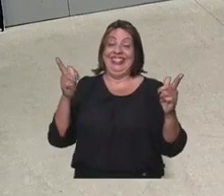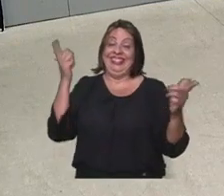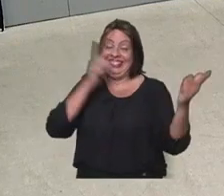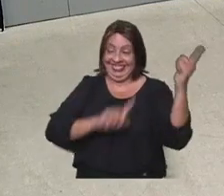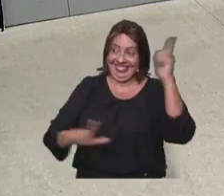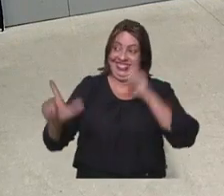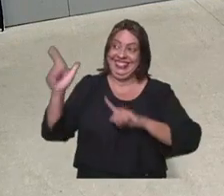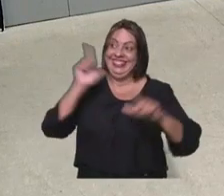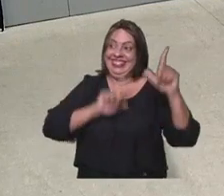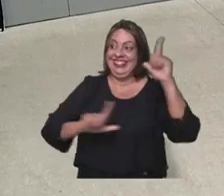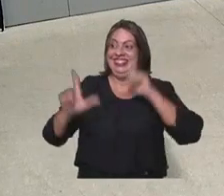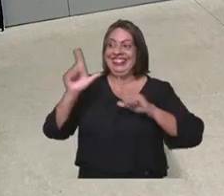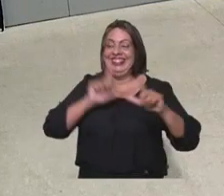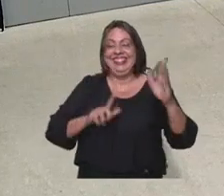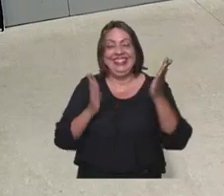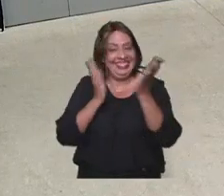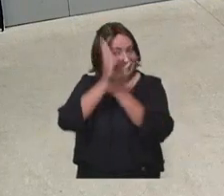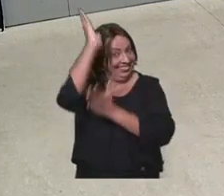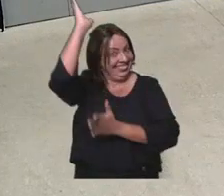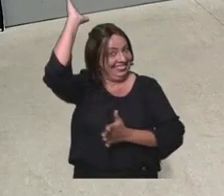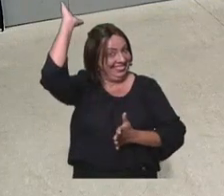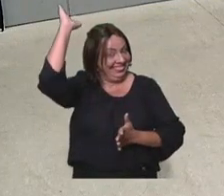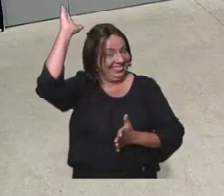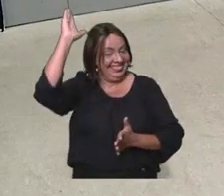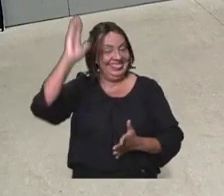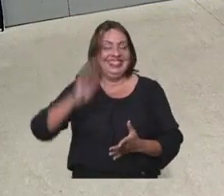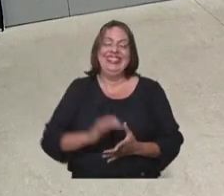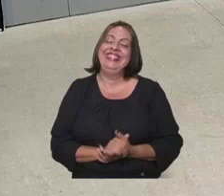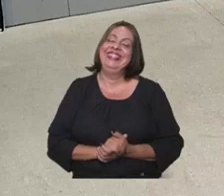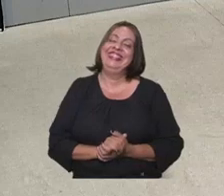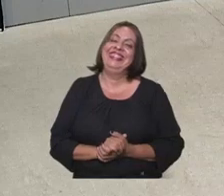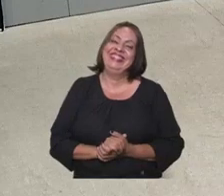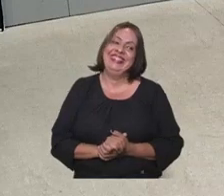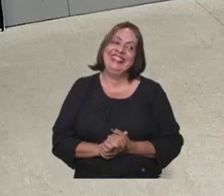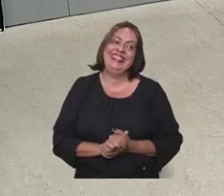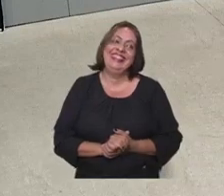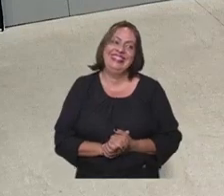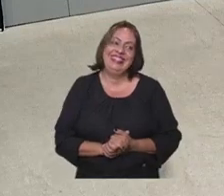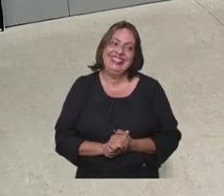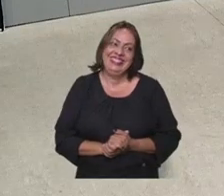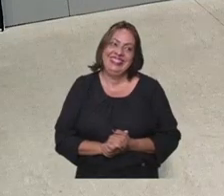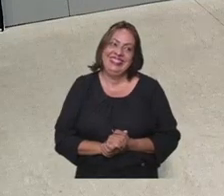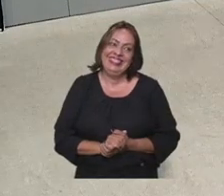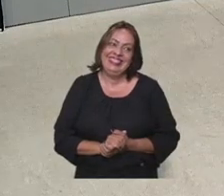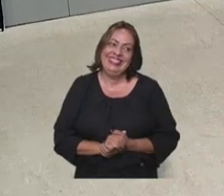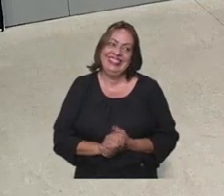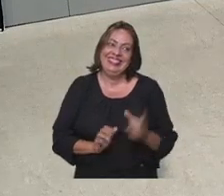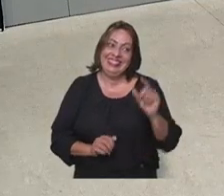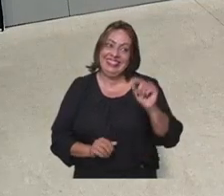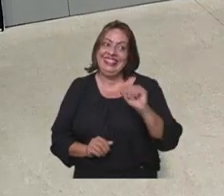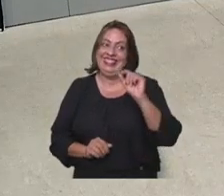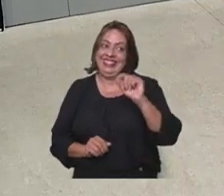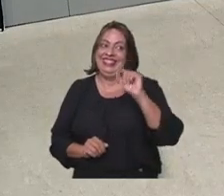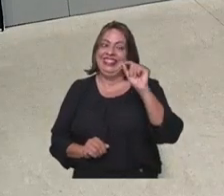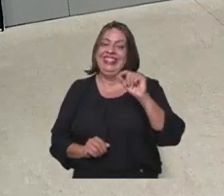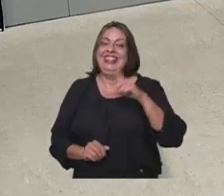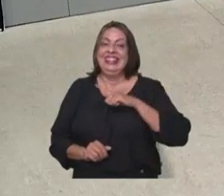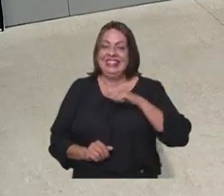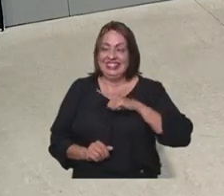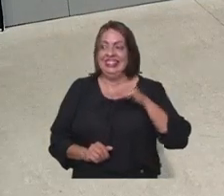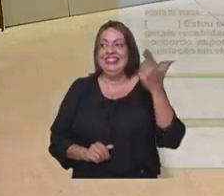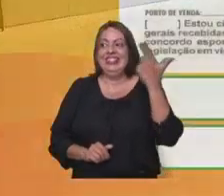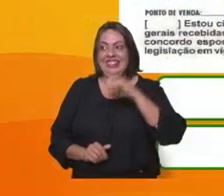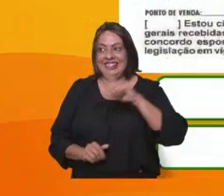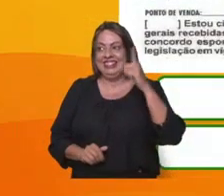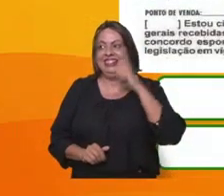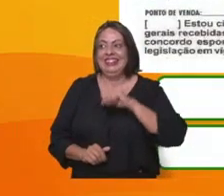atenção que tem ganhador, Caju Cap. Que é isso, gente? Ó, tem